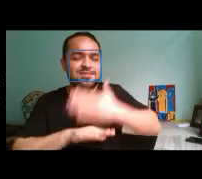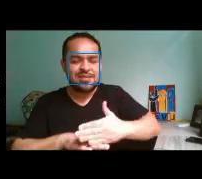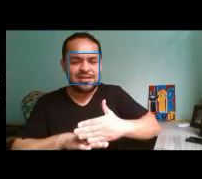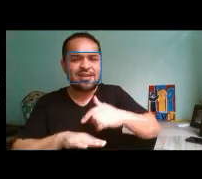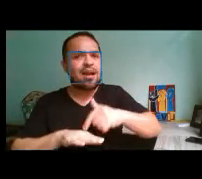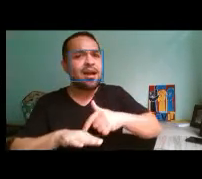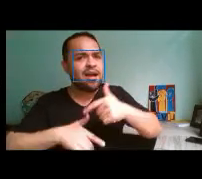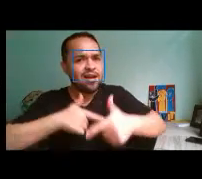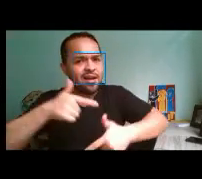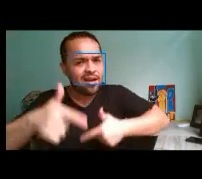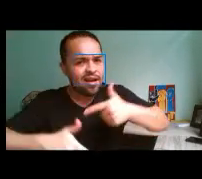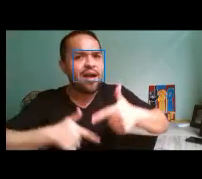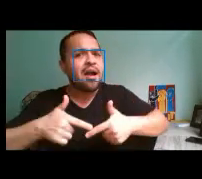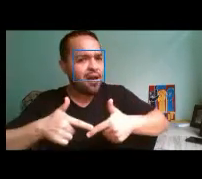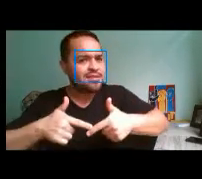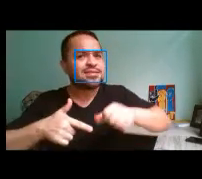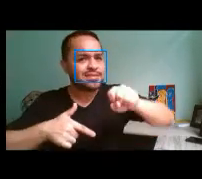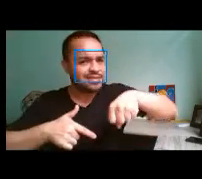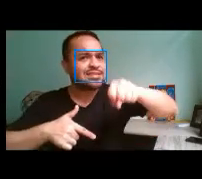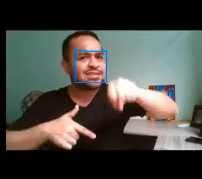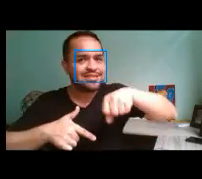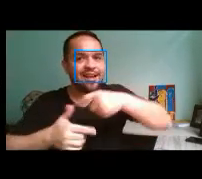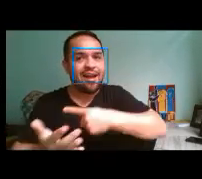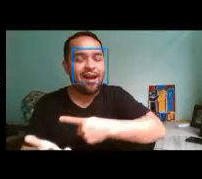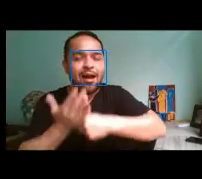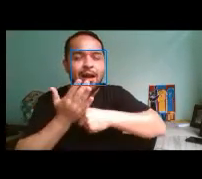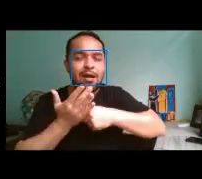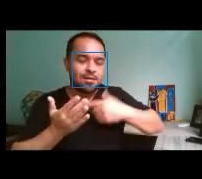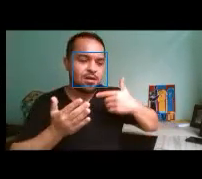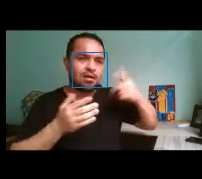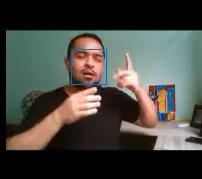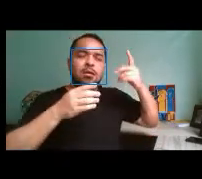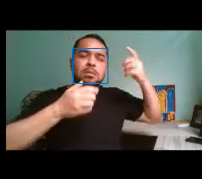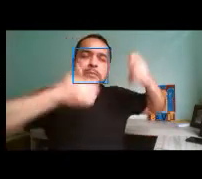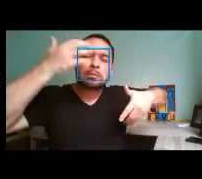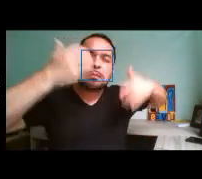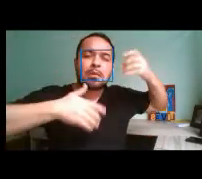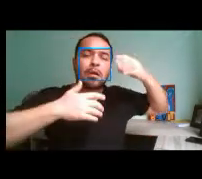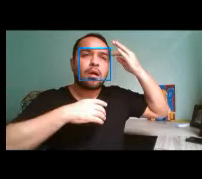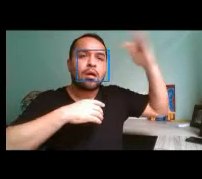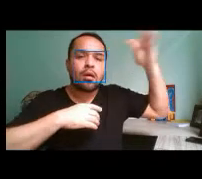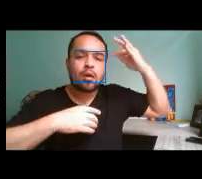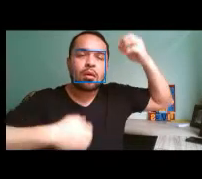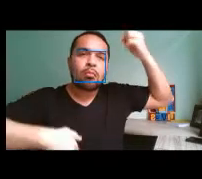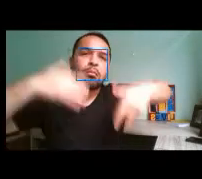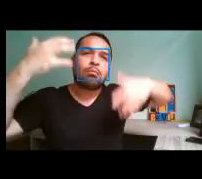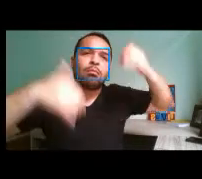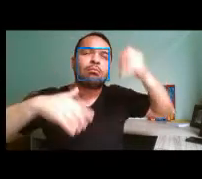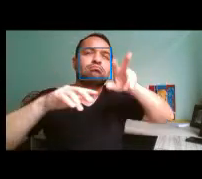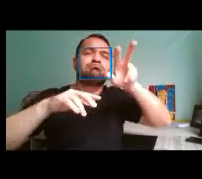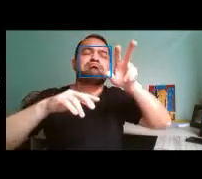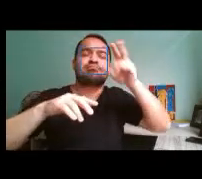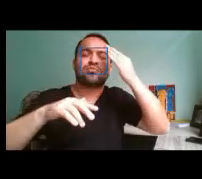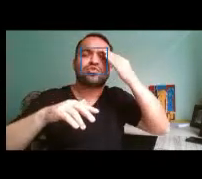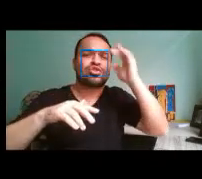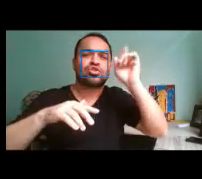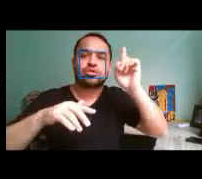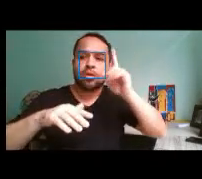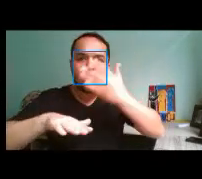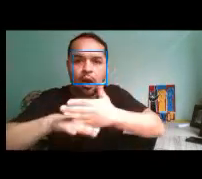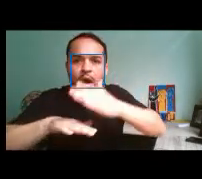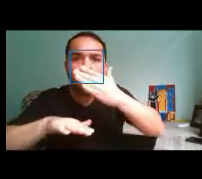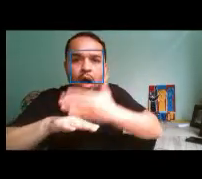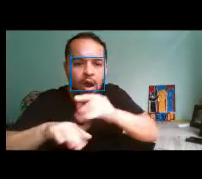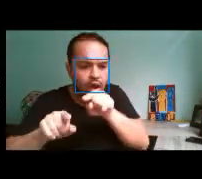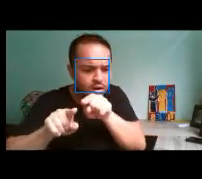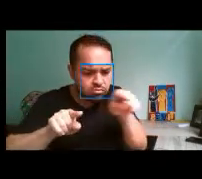atividades práticas nessa disciplina, né? Que legal! Essas atividades são bem trabalhosas, mas é essa finalidade, que a gente